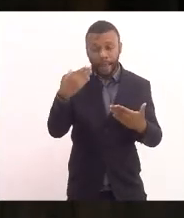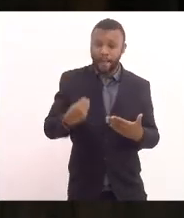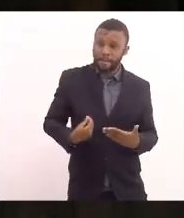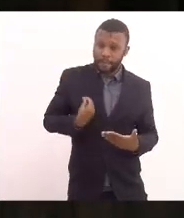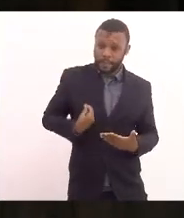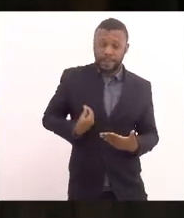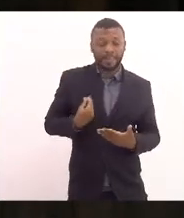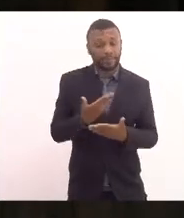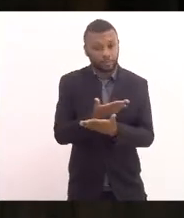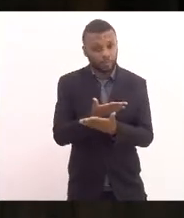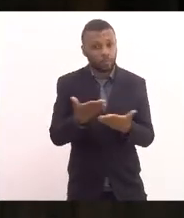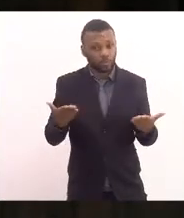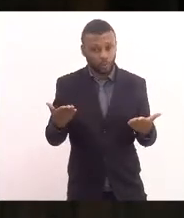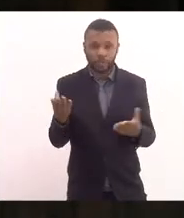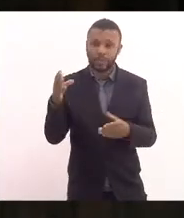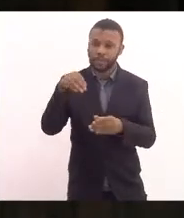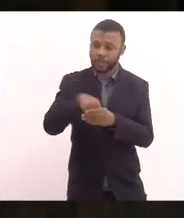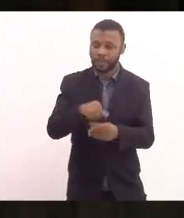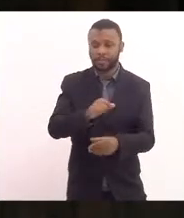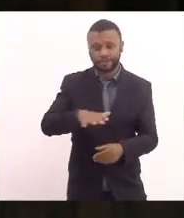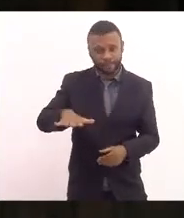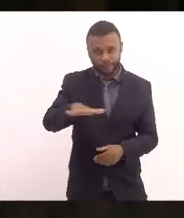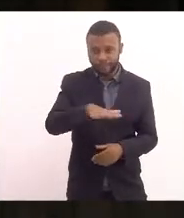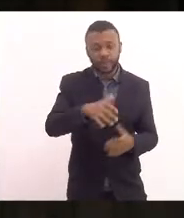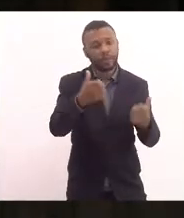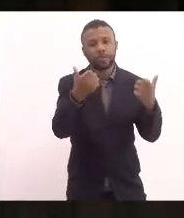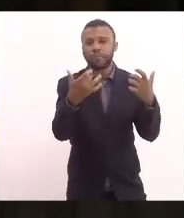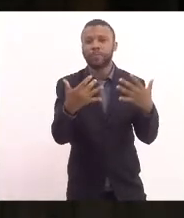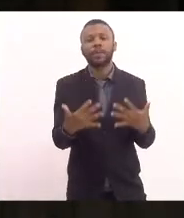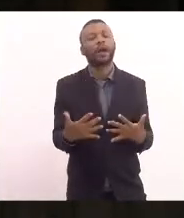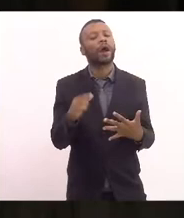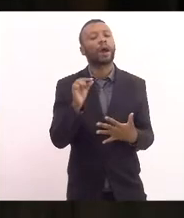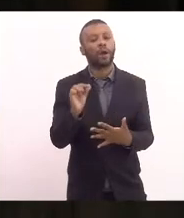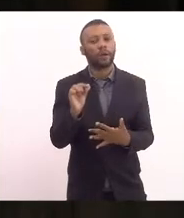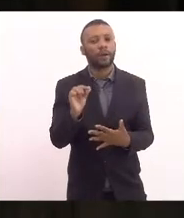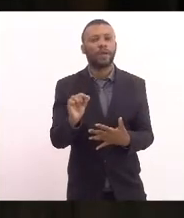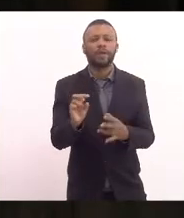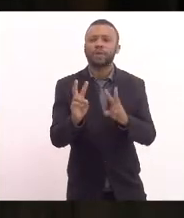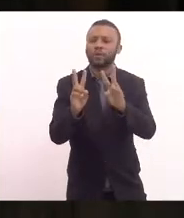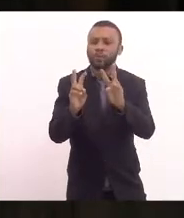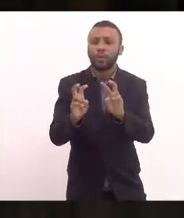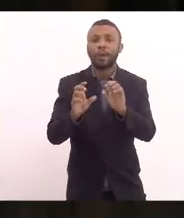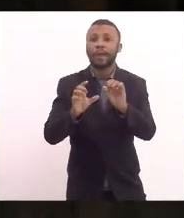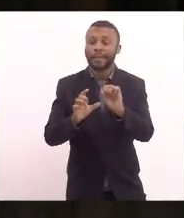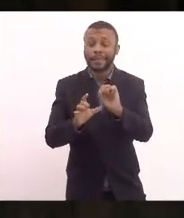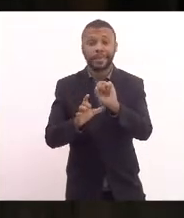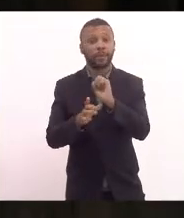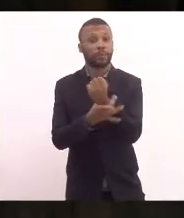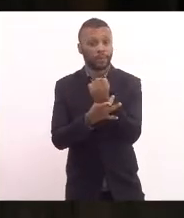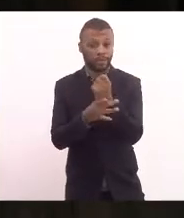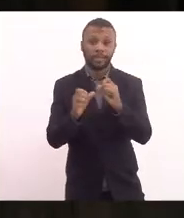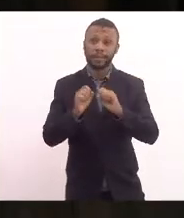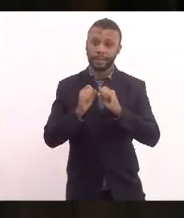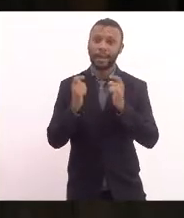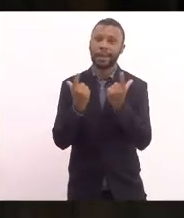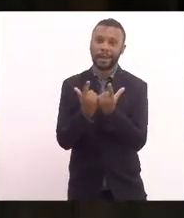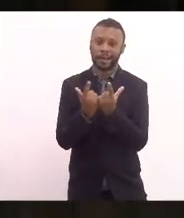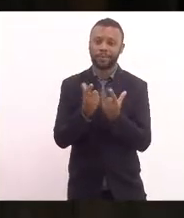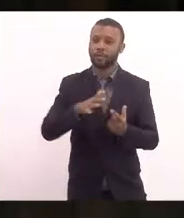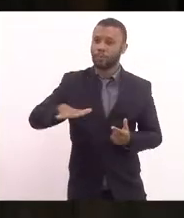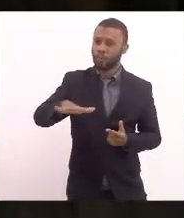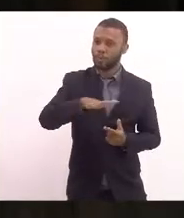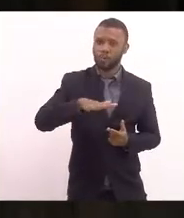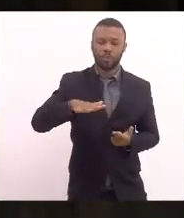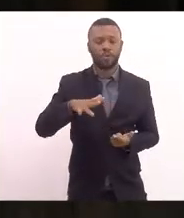dentro. Falar que a questão da segurança da casa, Sônia, não